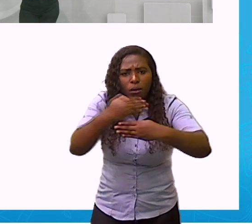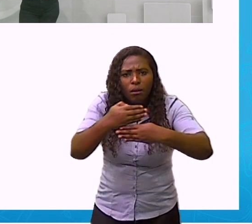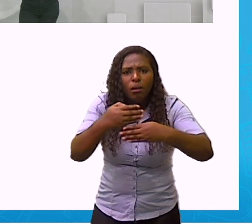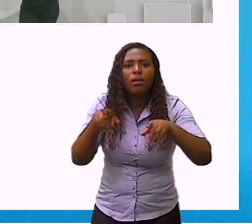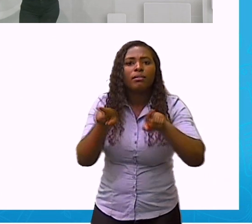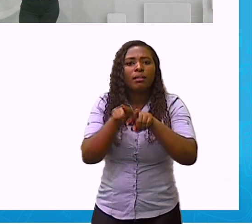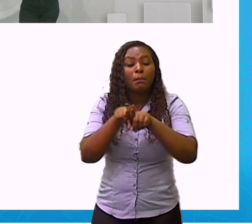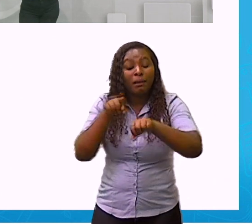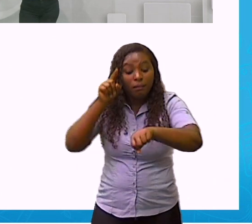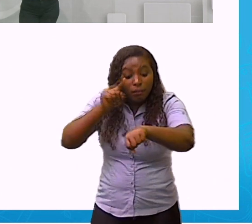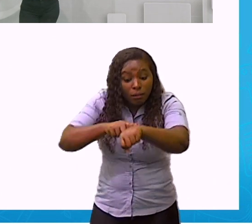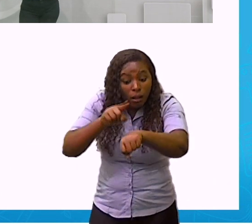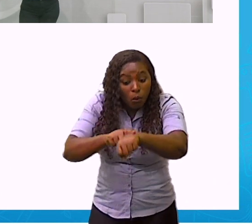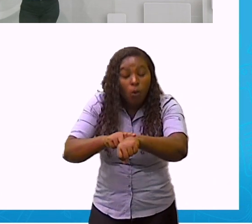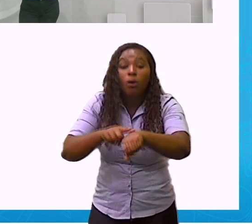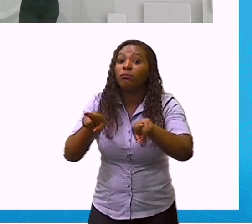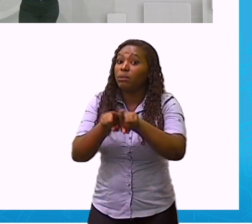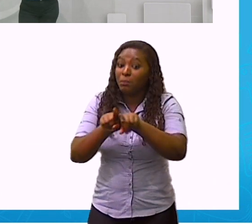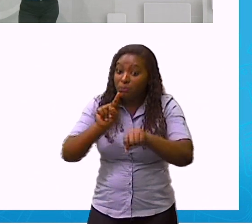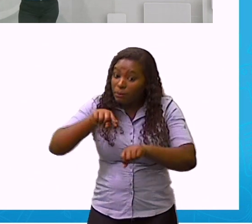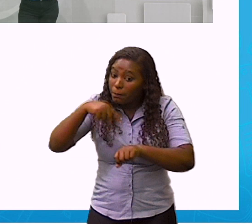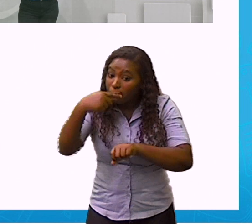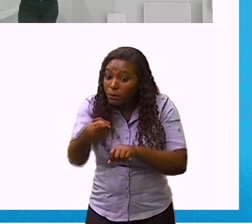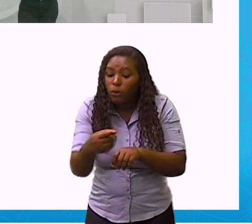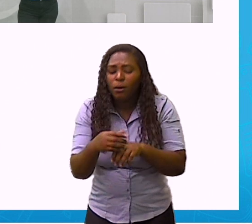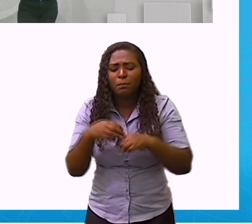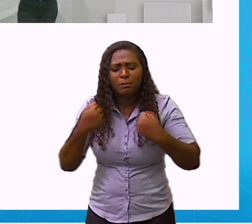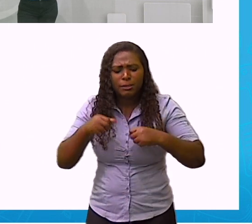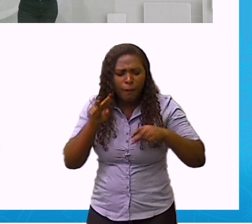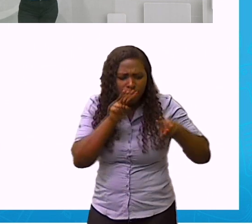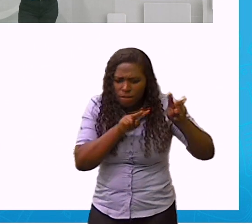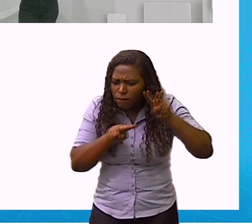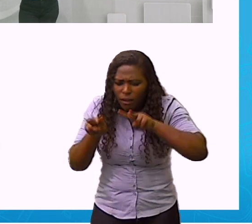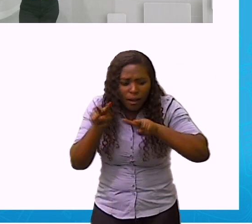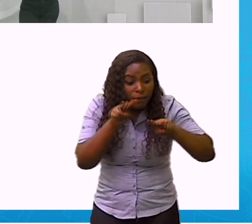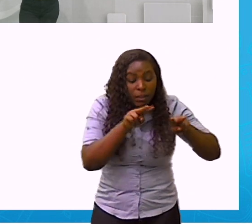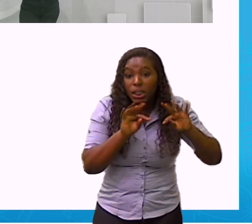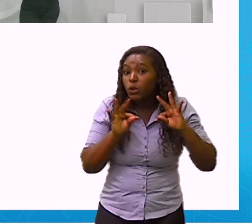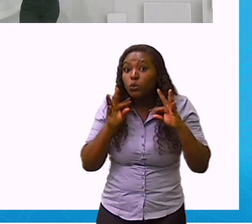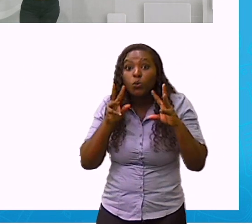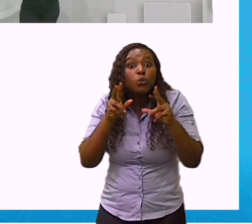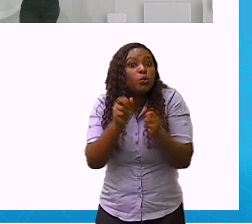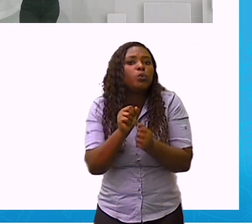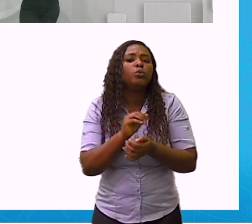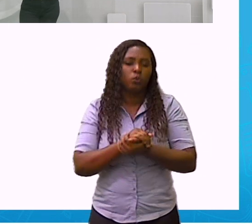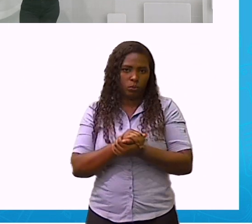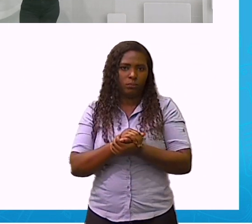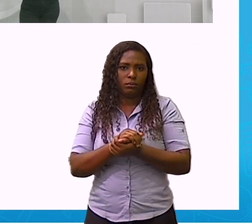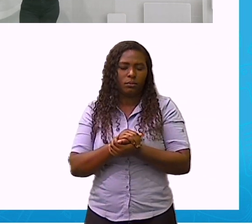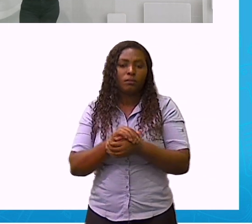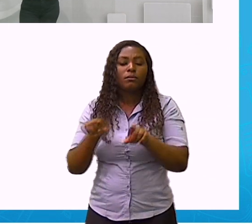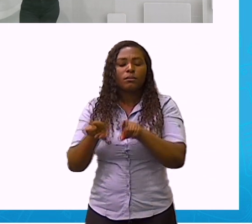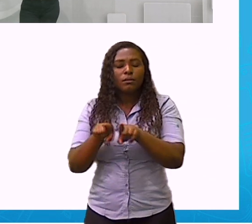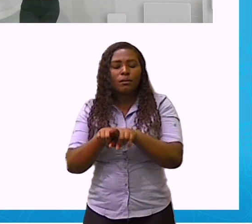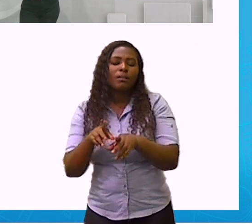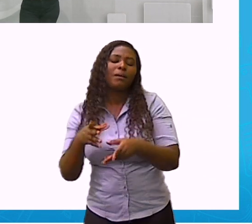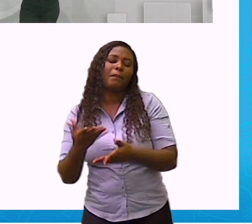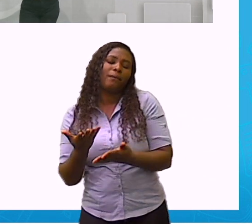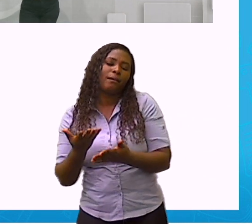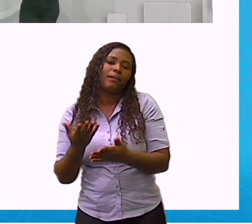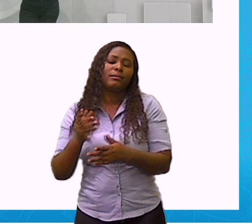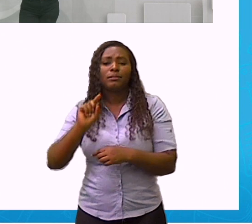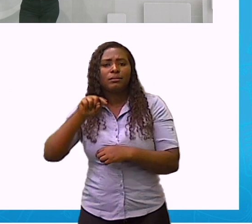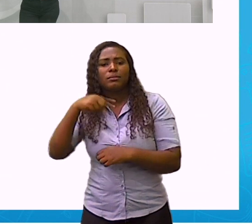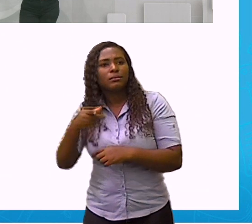necessário também analisar quais medidas podem ser tomadas por uma empresa caso uma situação como